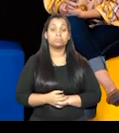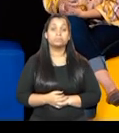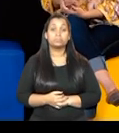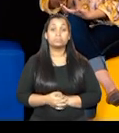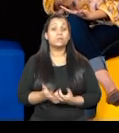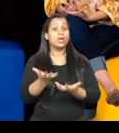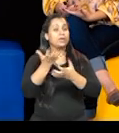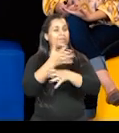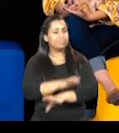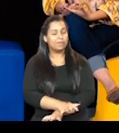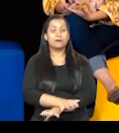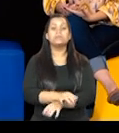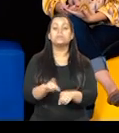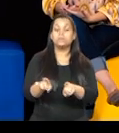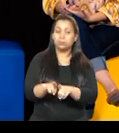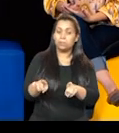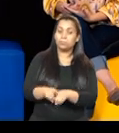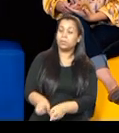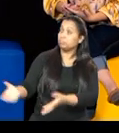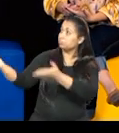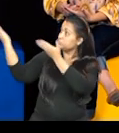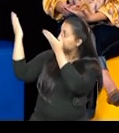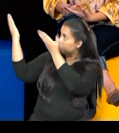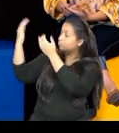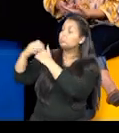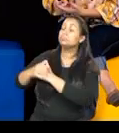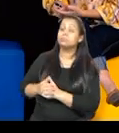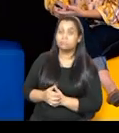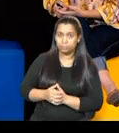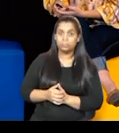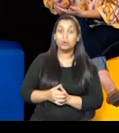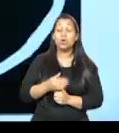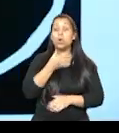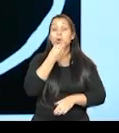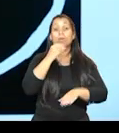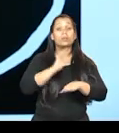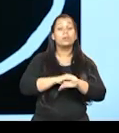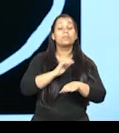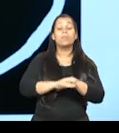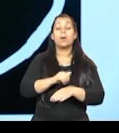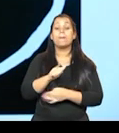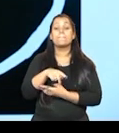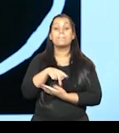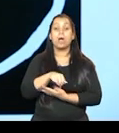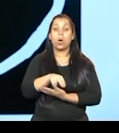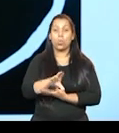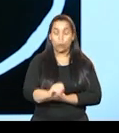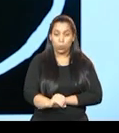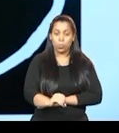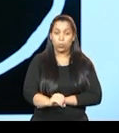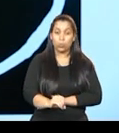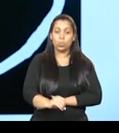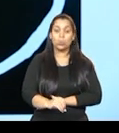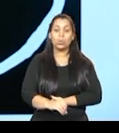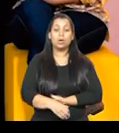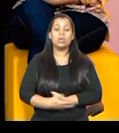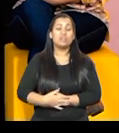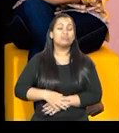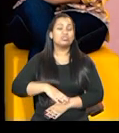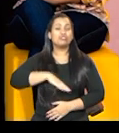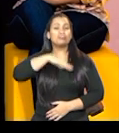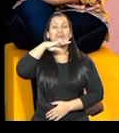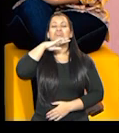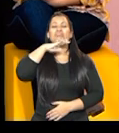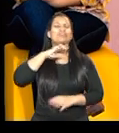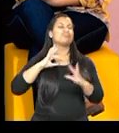Vazio Agudo também é outra obra do autor Paulo Leminski. Vazio agudo, ando meio cheio de tudo.